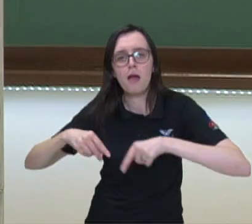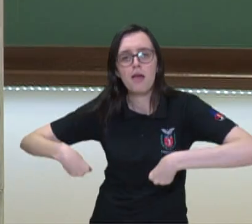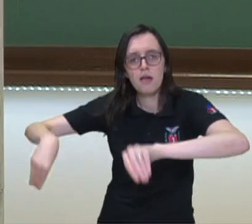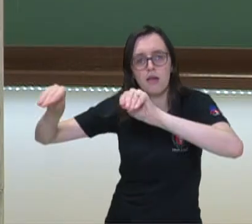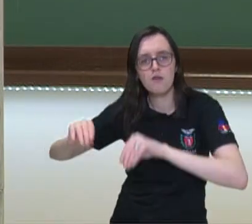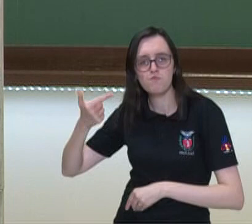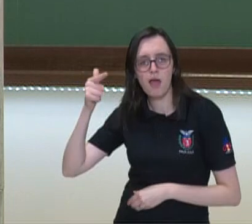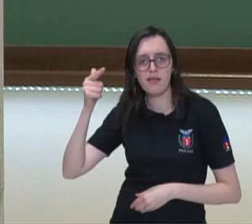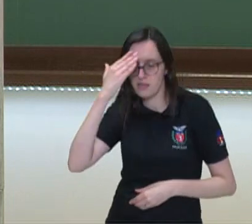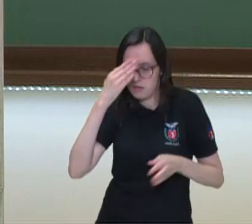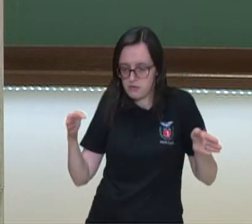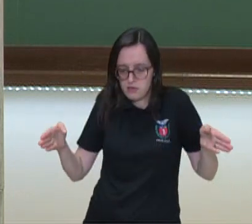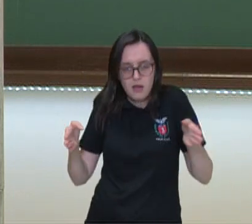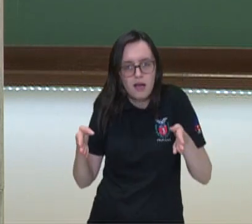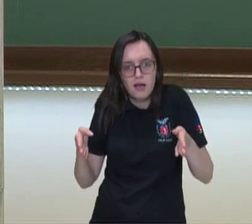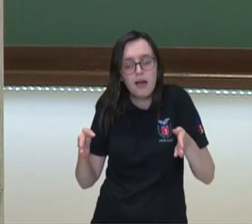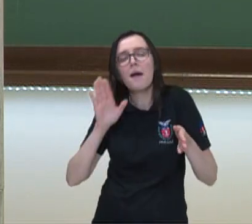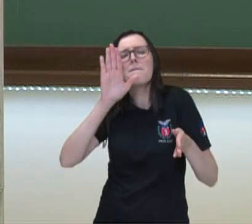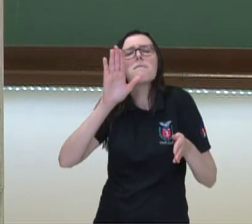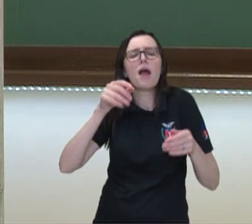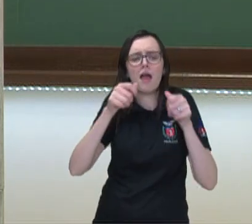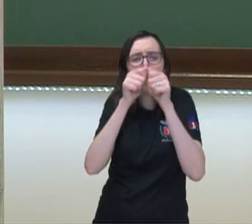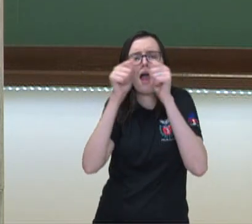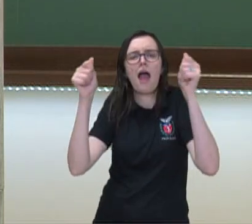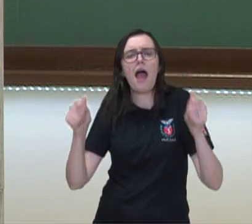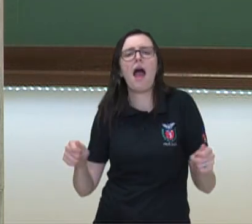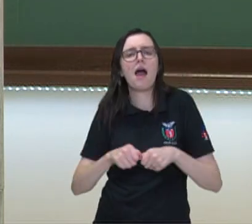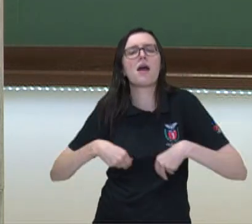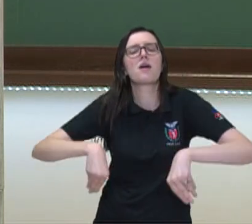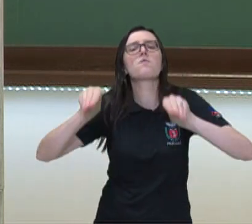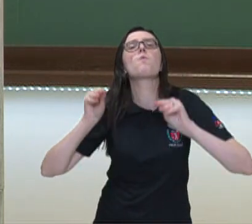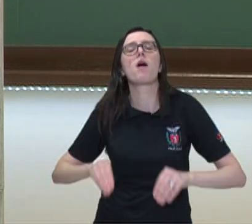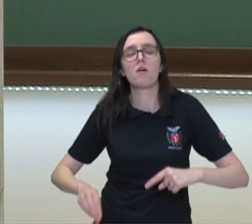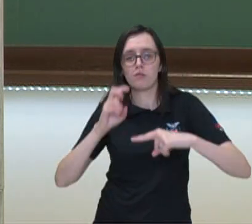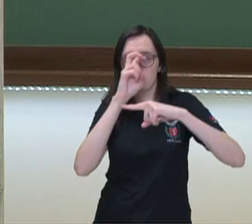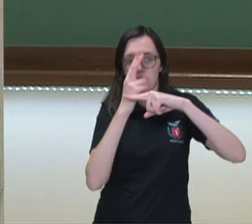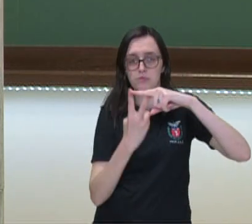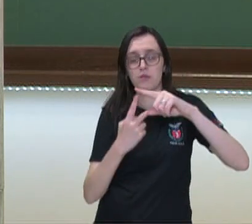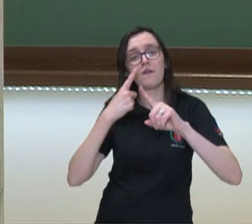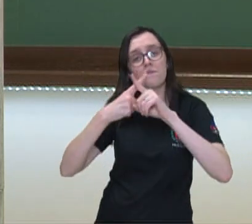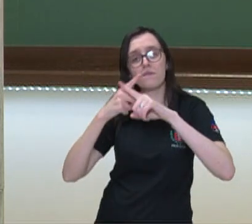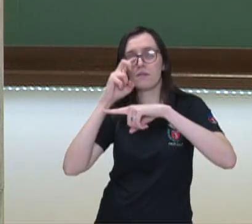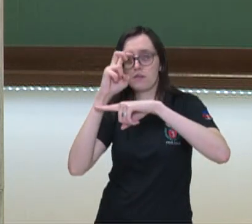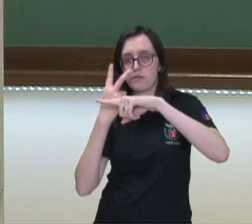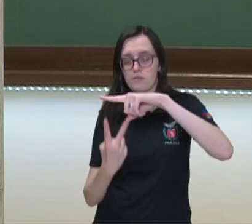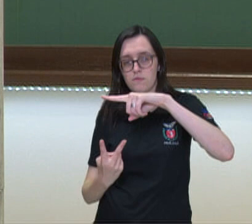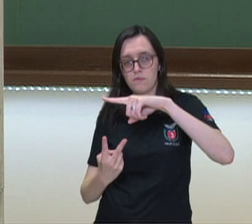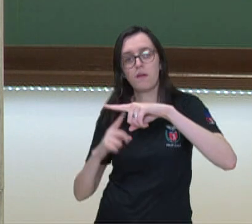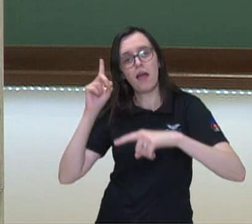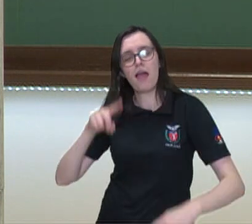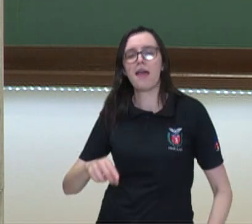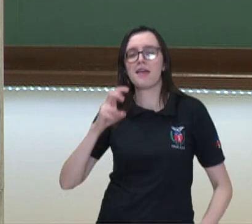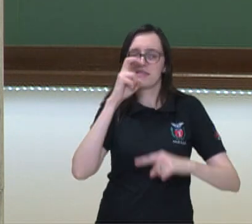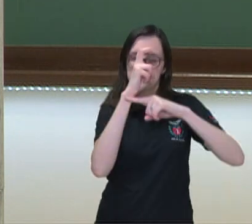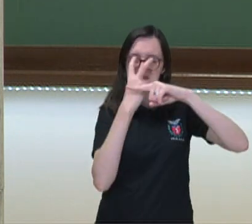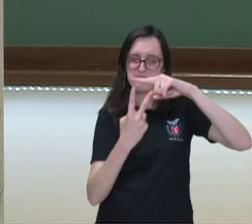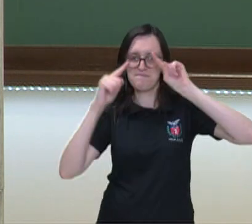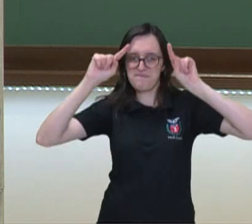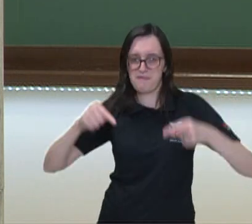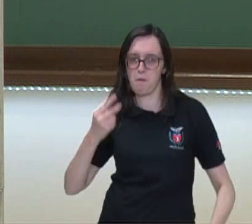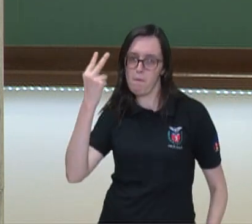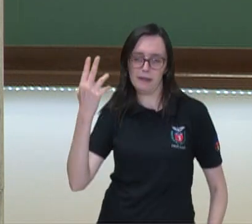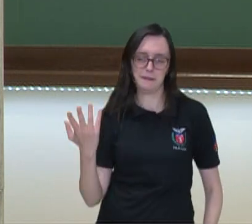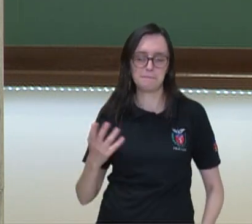tapete. Tá? E quanto que é a área desse tapete? 5 meios vezes 5 meios, que é 5 meios ao quadrado.